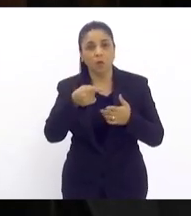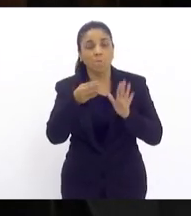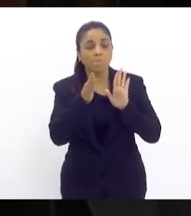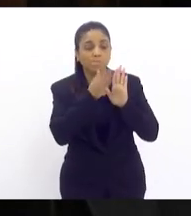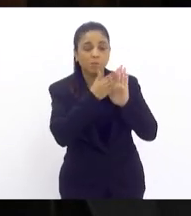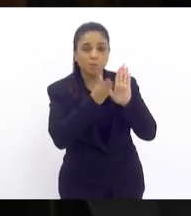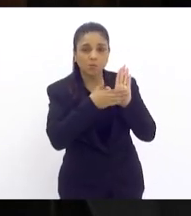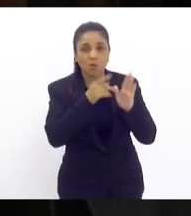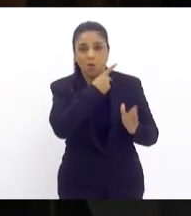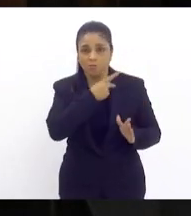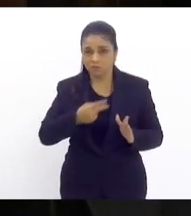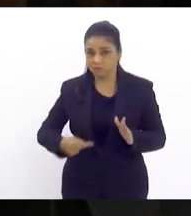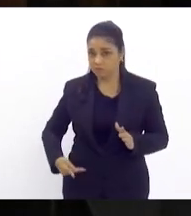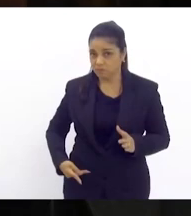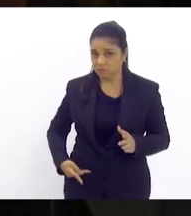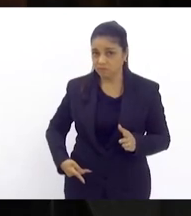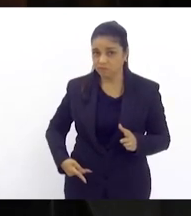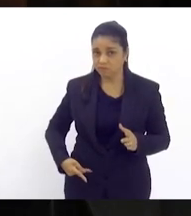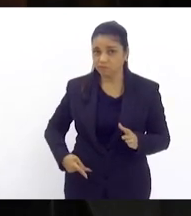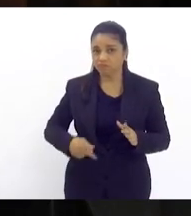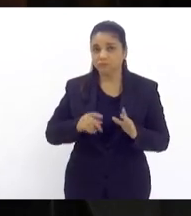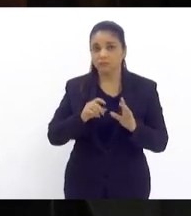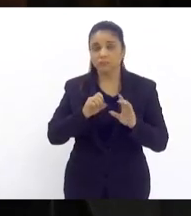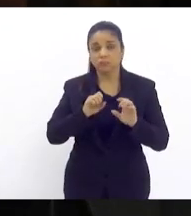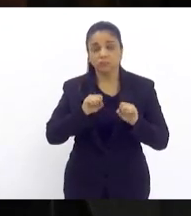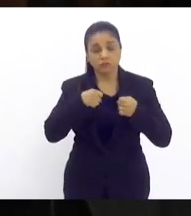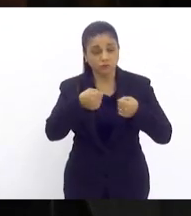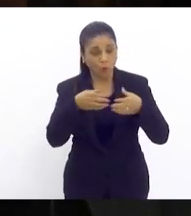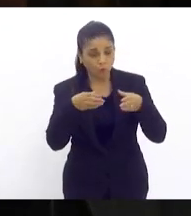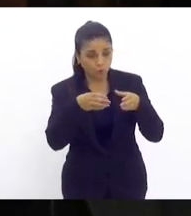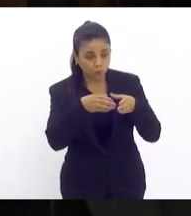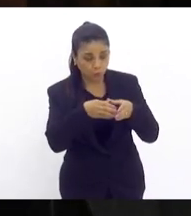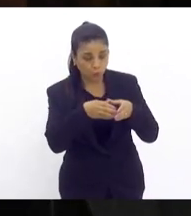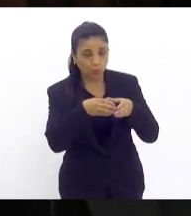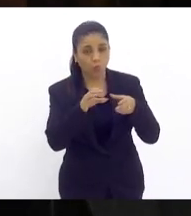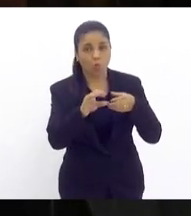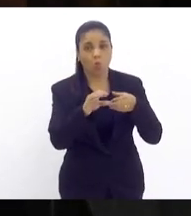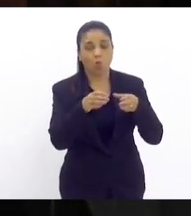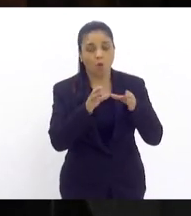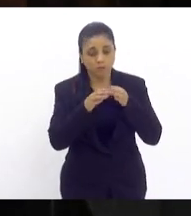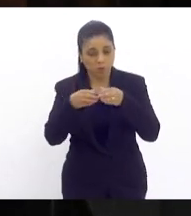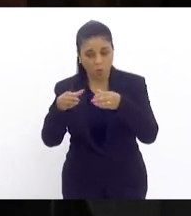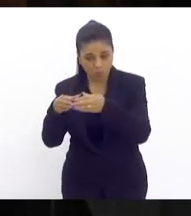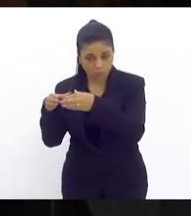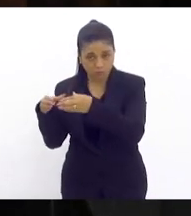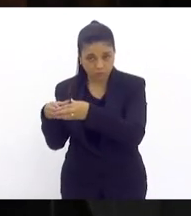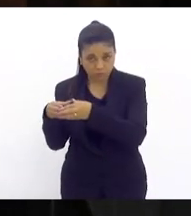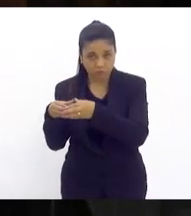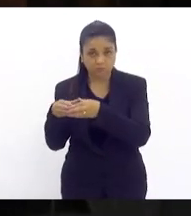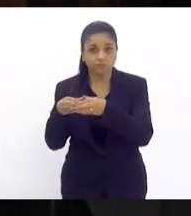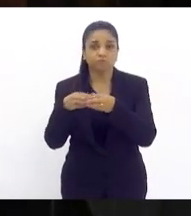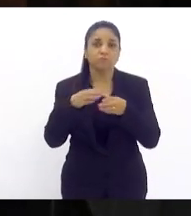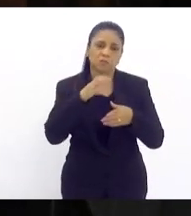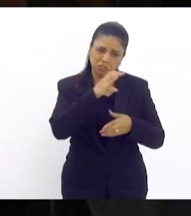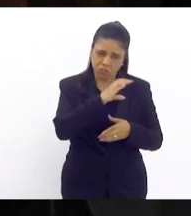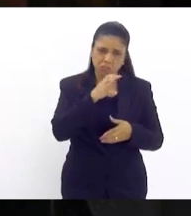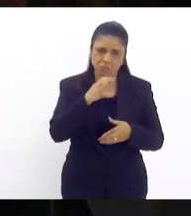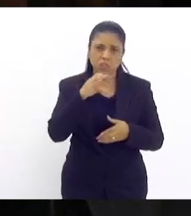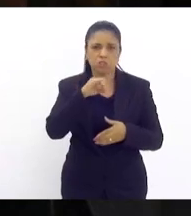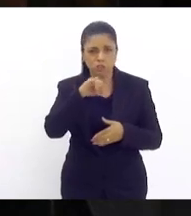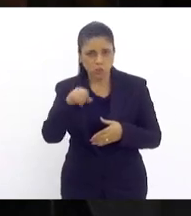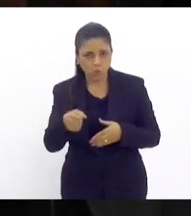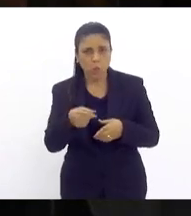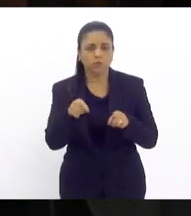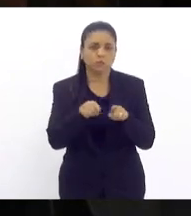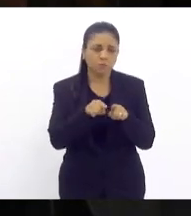que é o presidente se a gente faz um esforço coletivo de algumas comissões da casa a gente pode utilizar ccj com comissão de